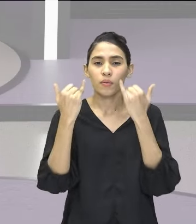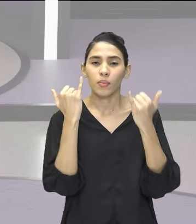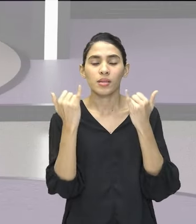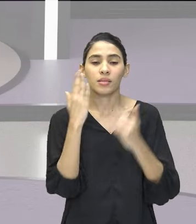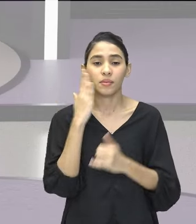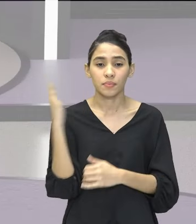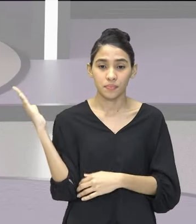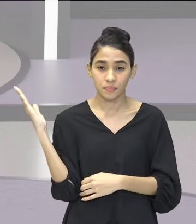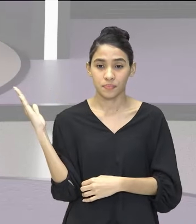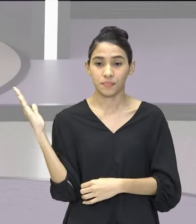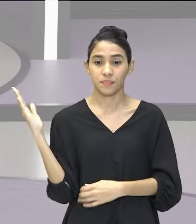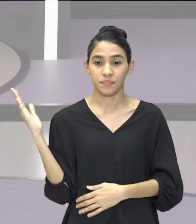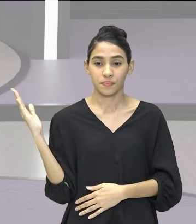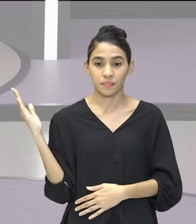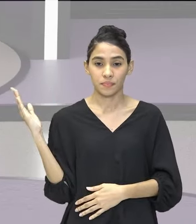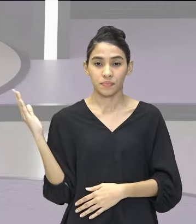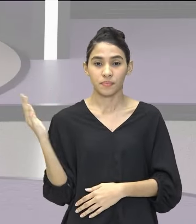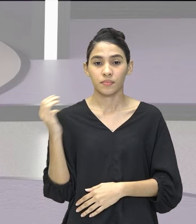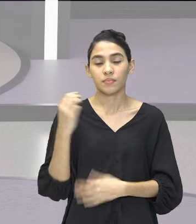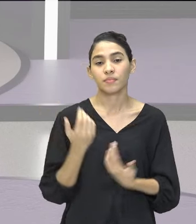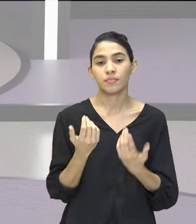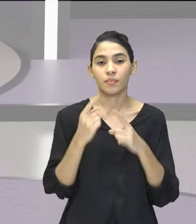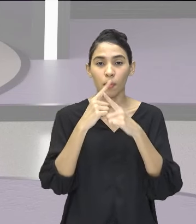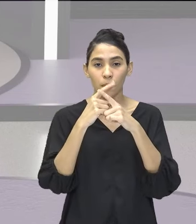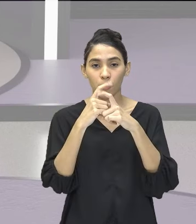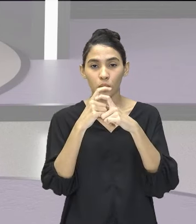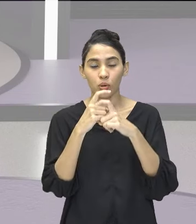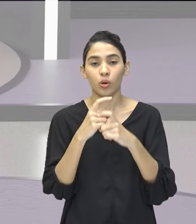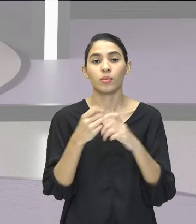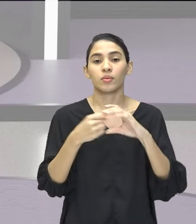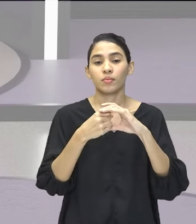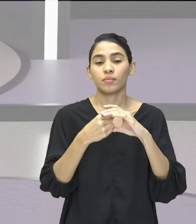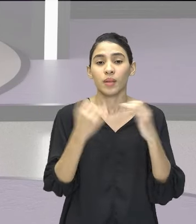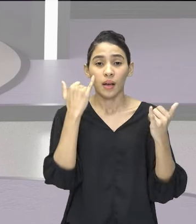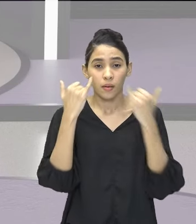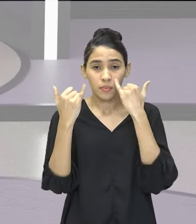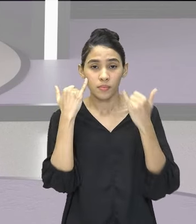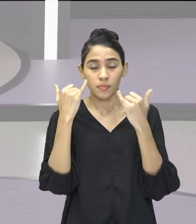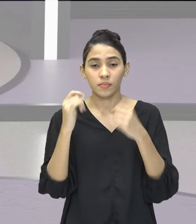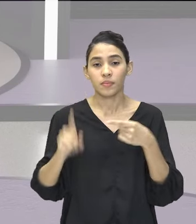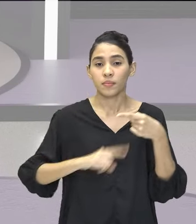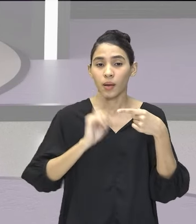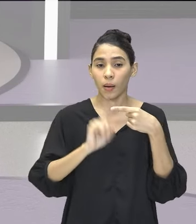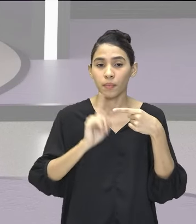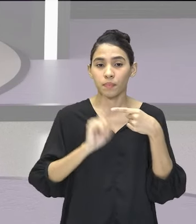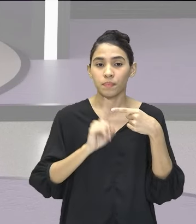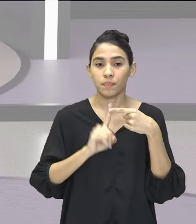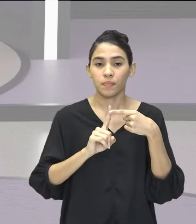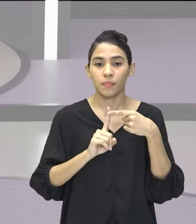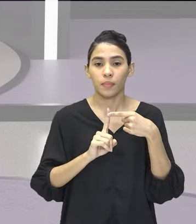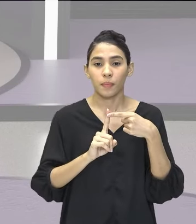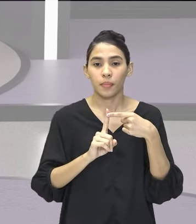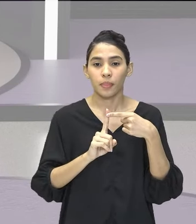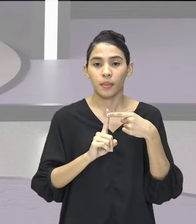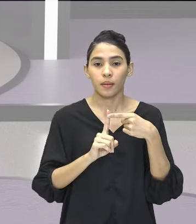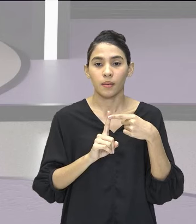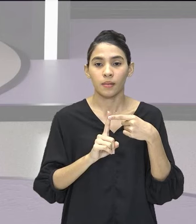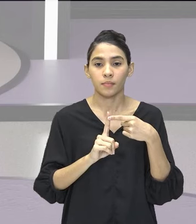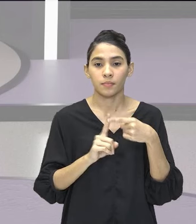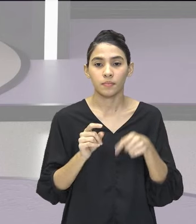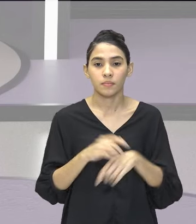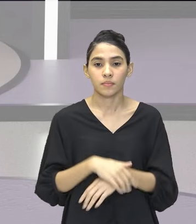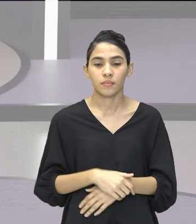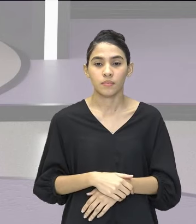monômios. Aí, não é? Monômios, observações. A primeira observação que nós temos